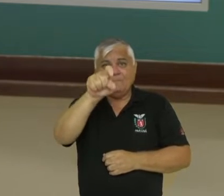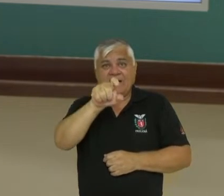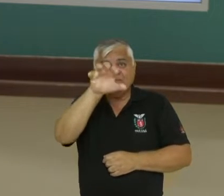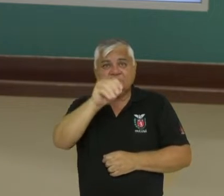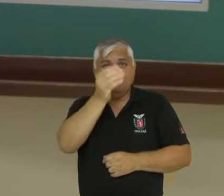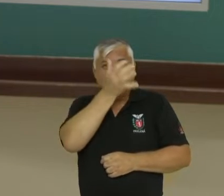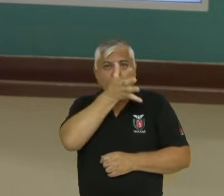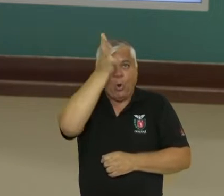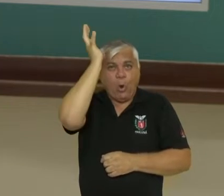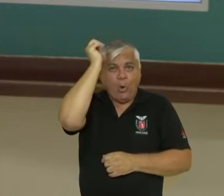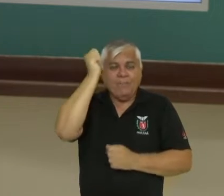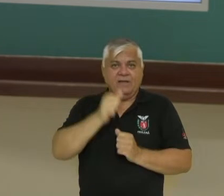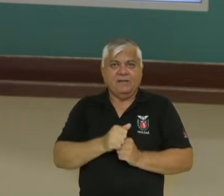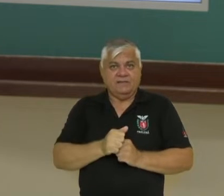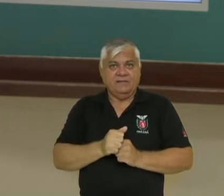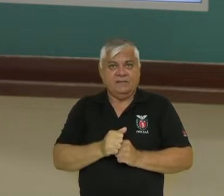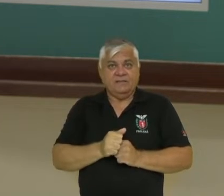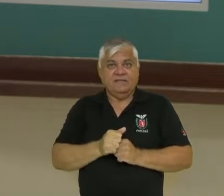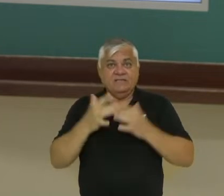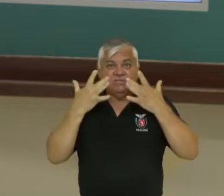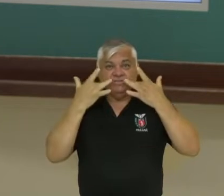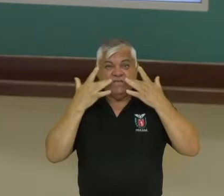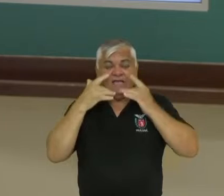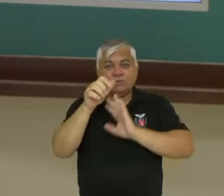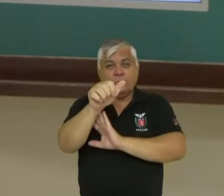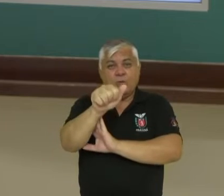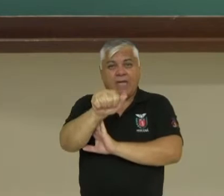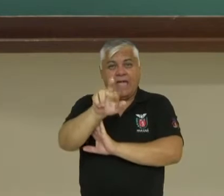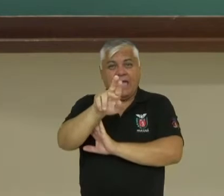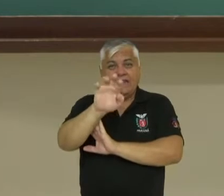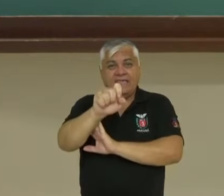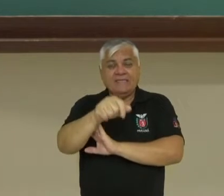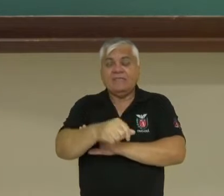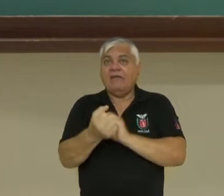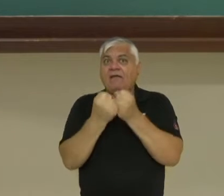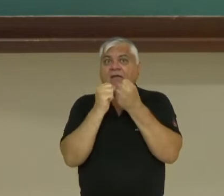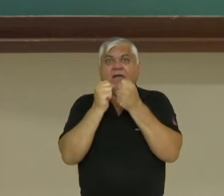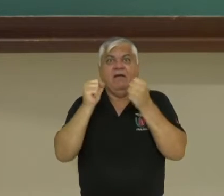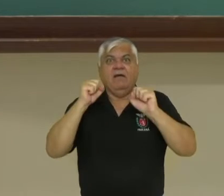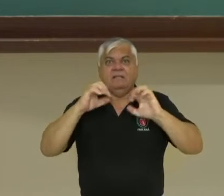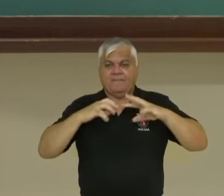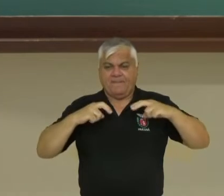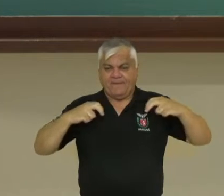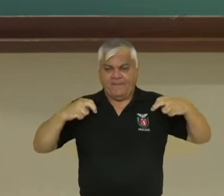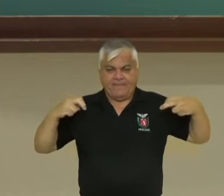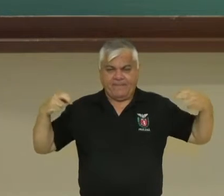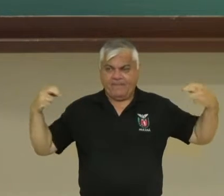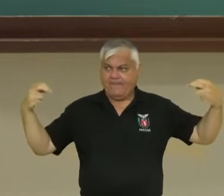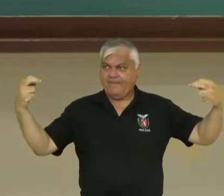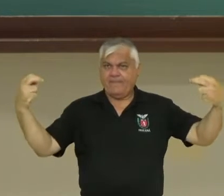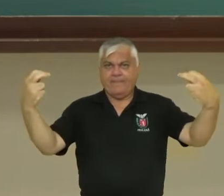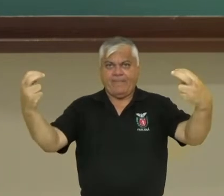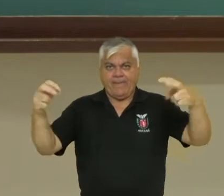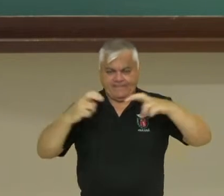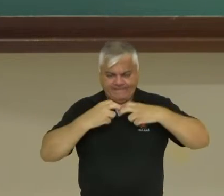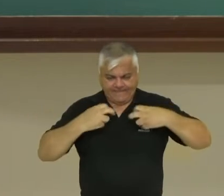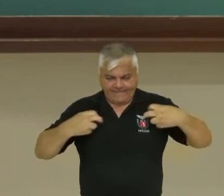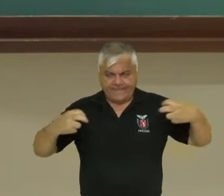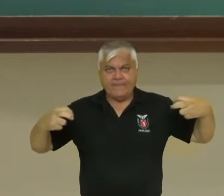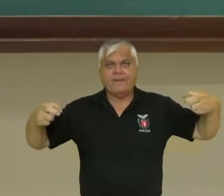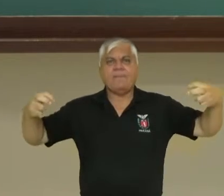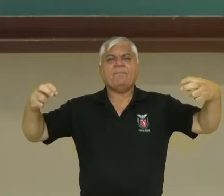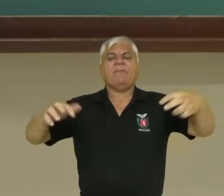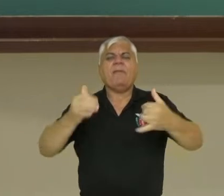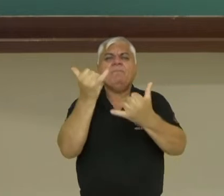de arena é um espaço muito grandioso, né? Que tem arquibancada ao seu redor, a plateia ao seu redor. Lembra um estádio